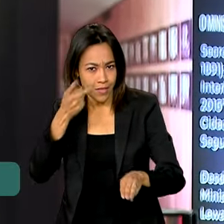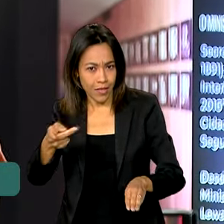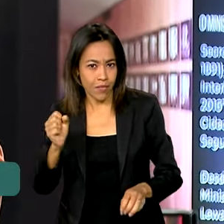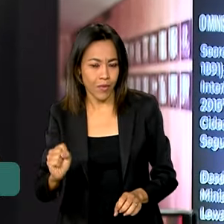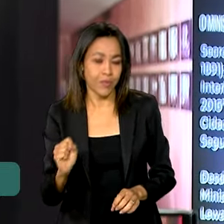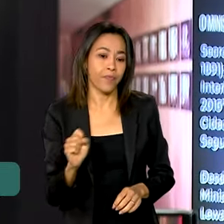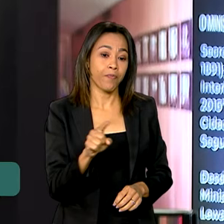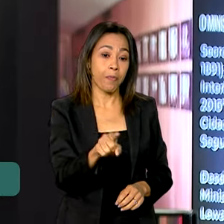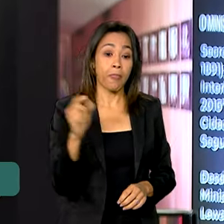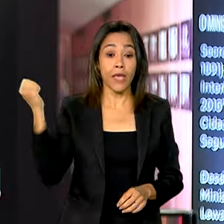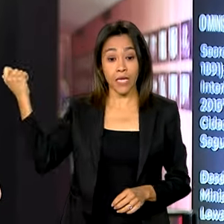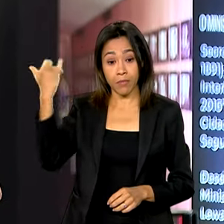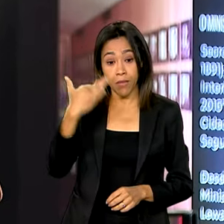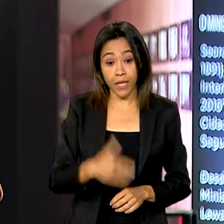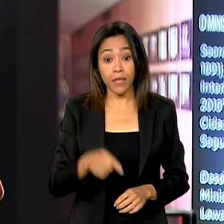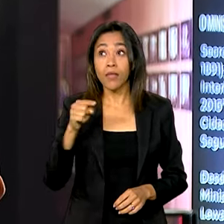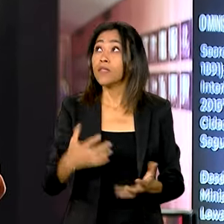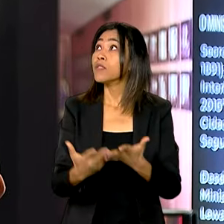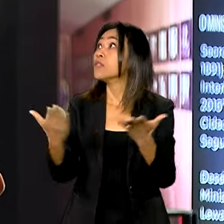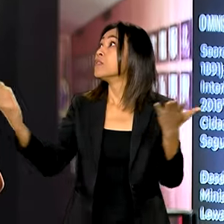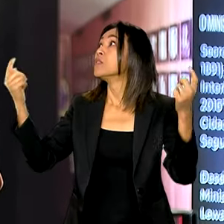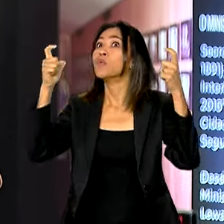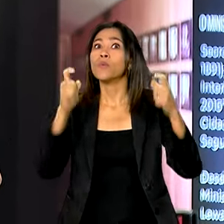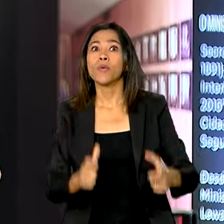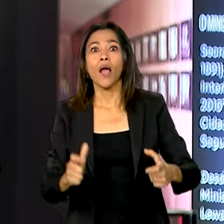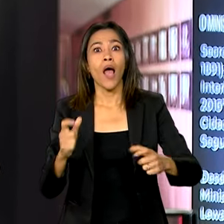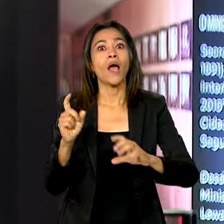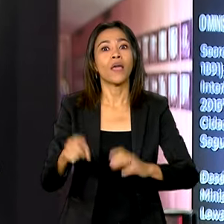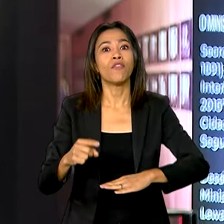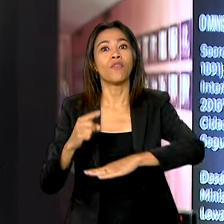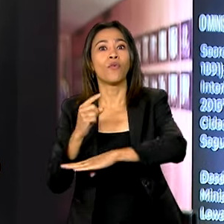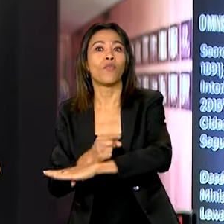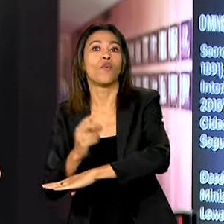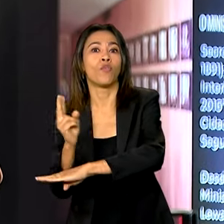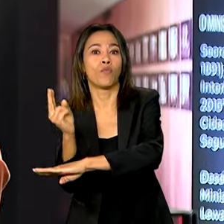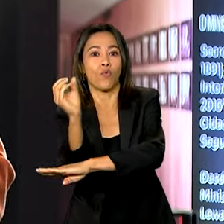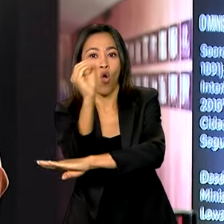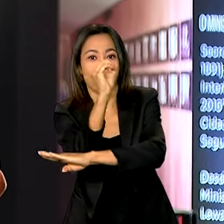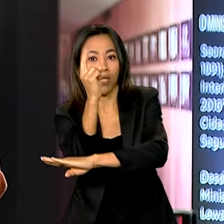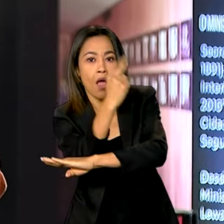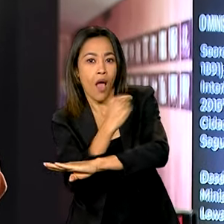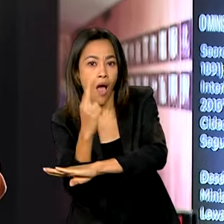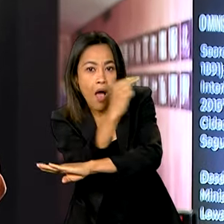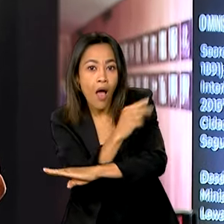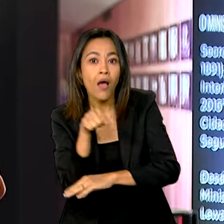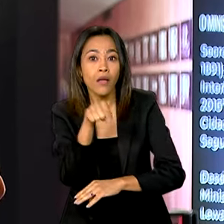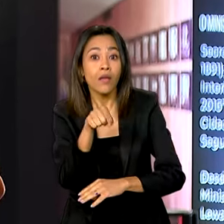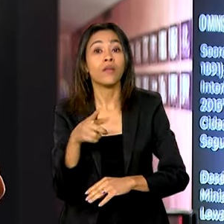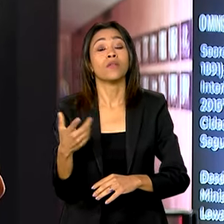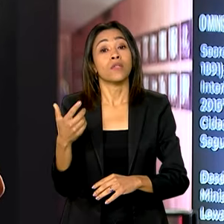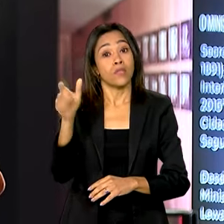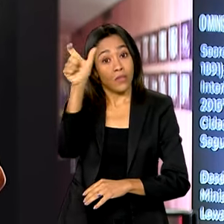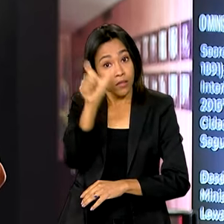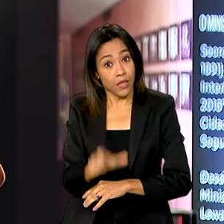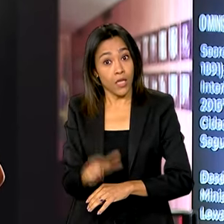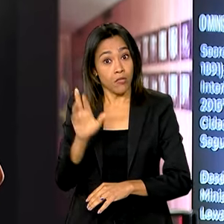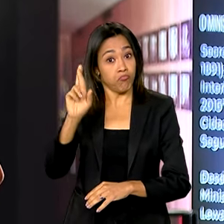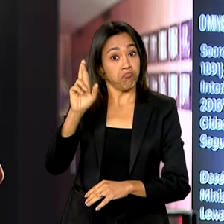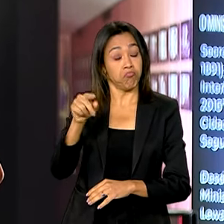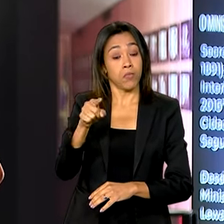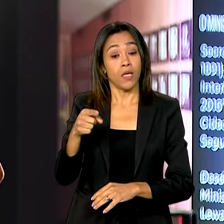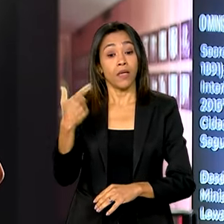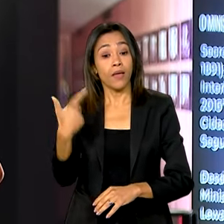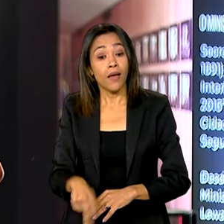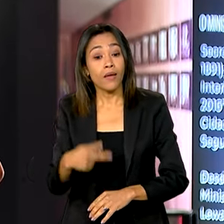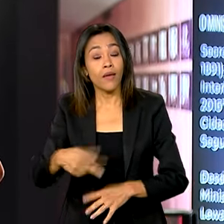projetado pelo genial Oscar Niemeyer, não é apenas um espaço físico onde se realizaram atividades administrativas do